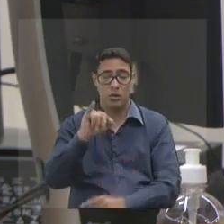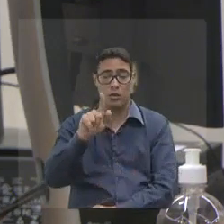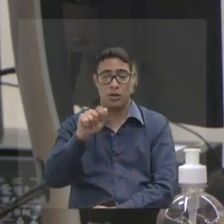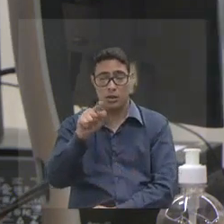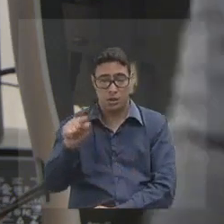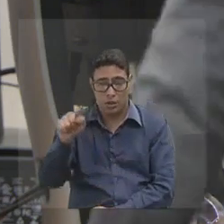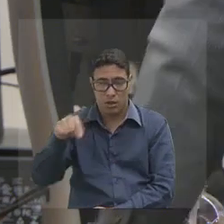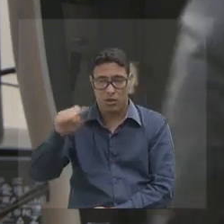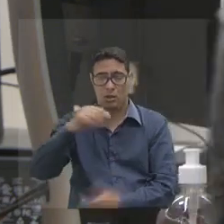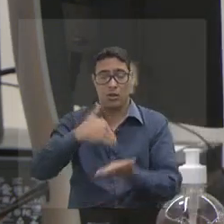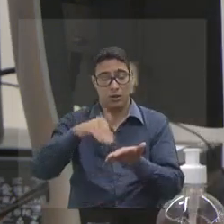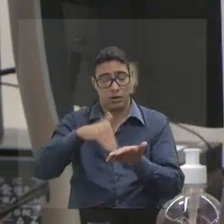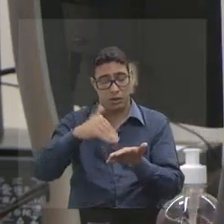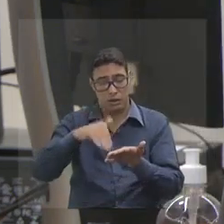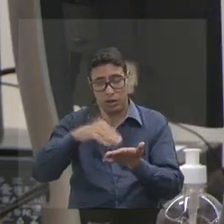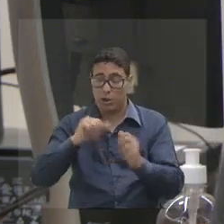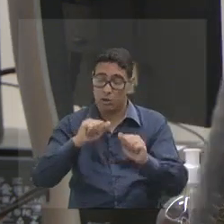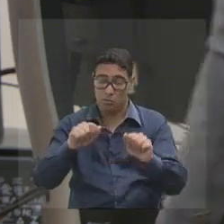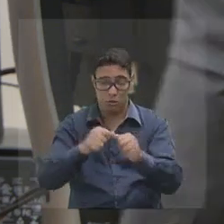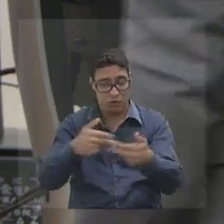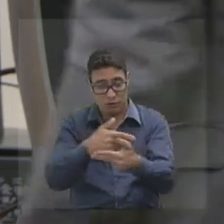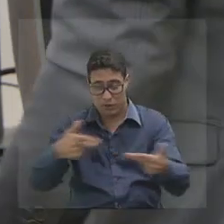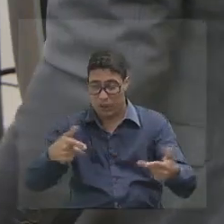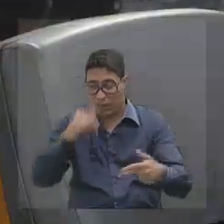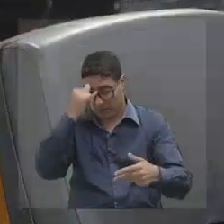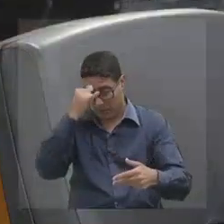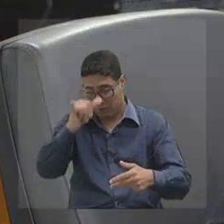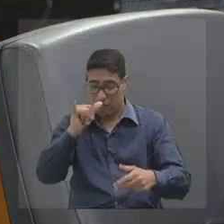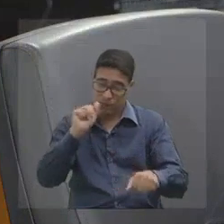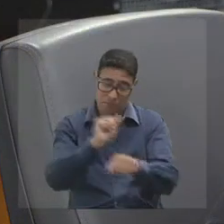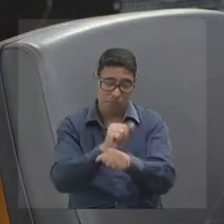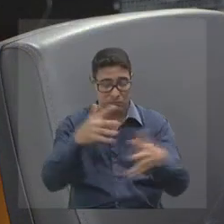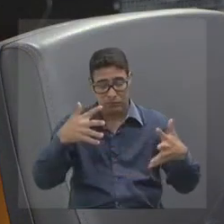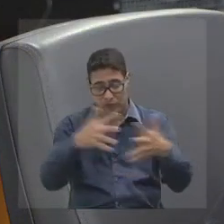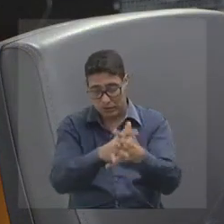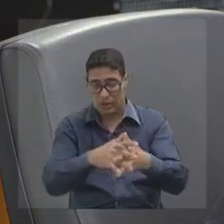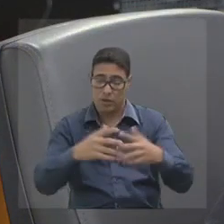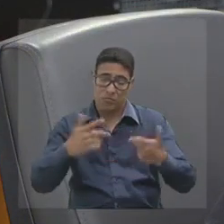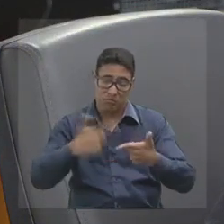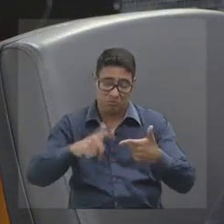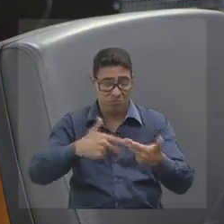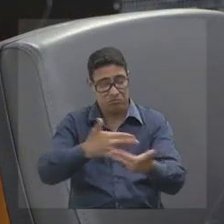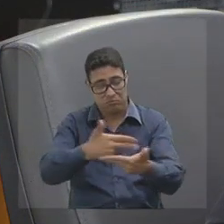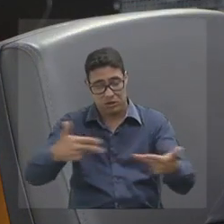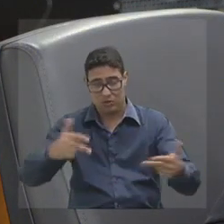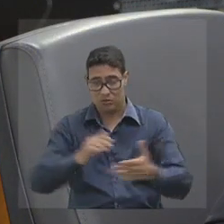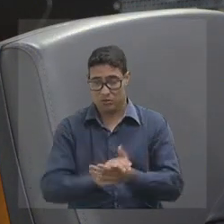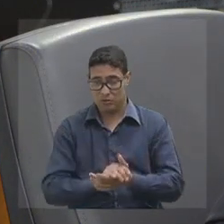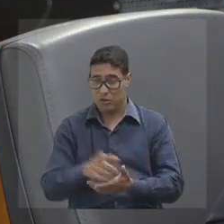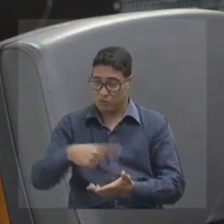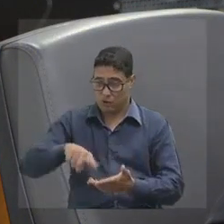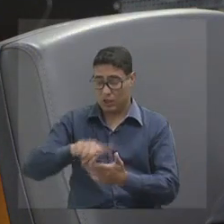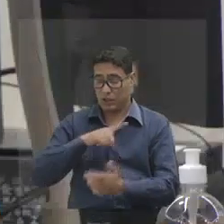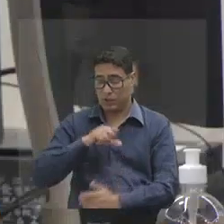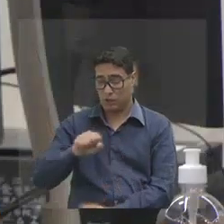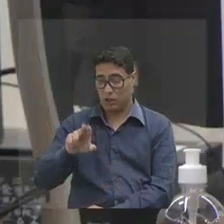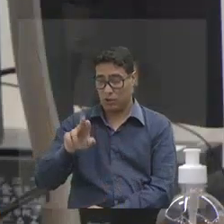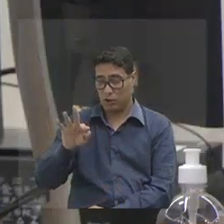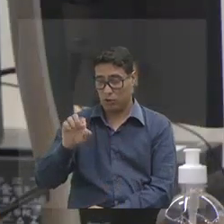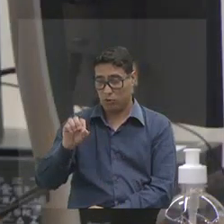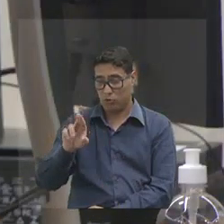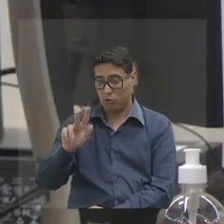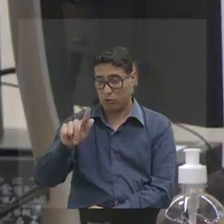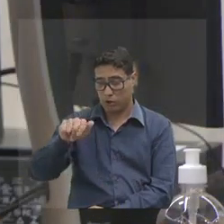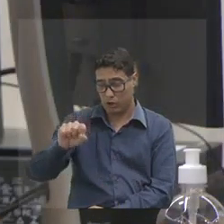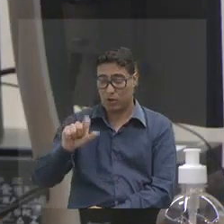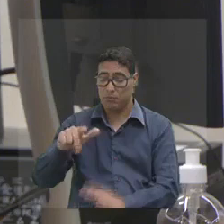nós não para que nós não tenhamos esse conflito é os agricultores estão registrando lá as outorgas mas no período da tramitação